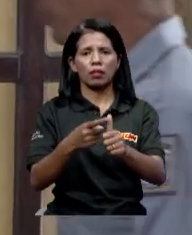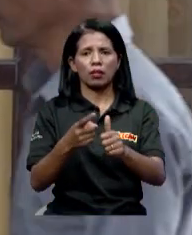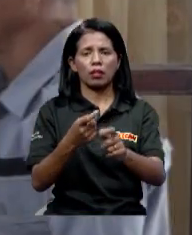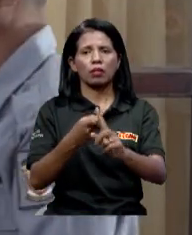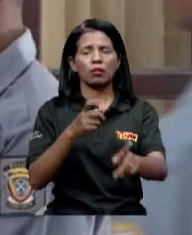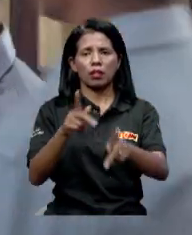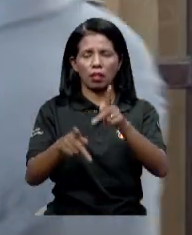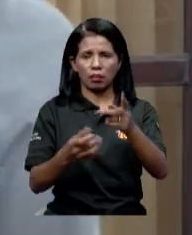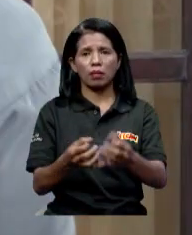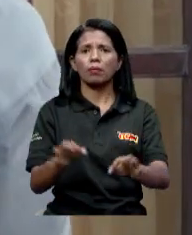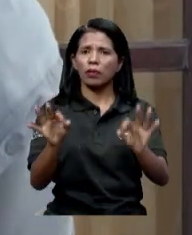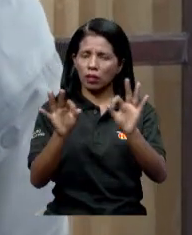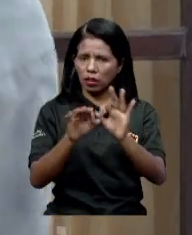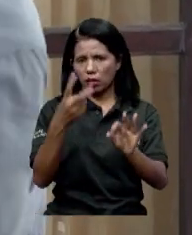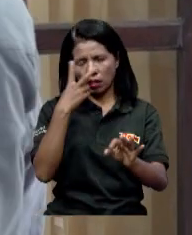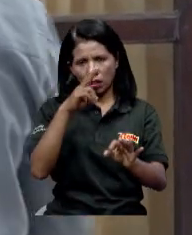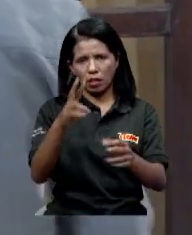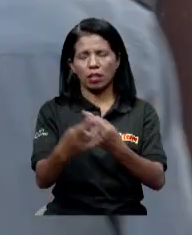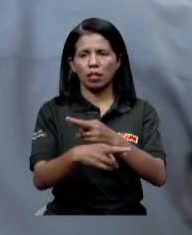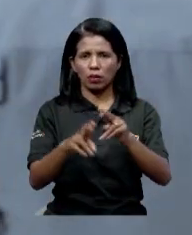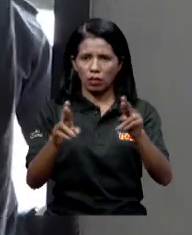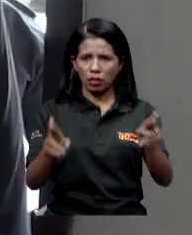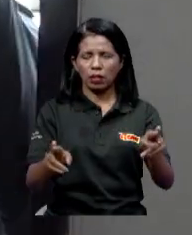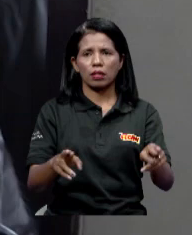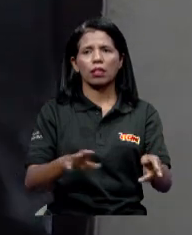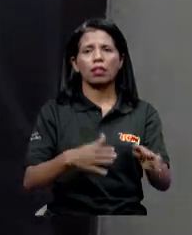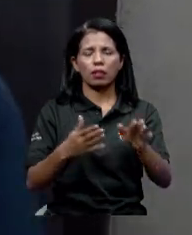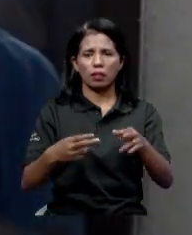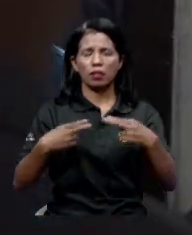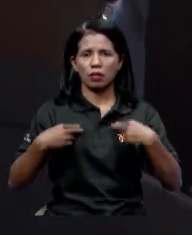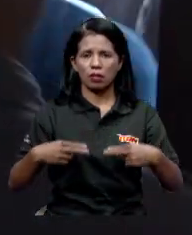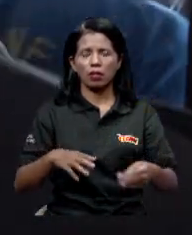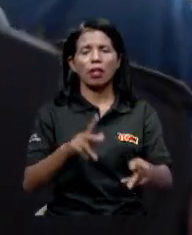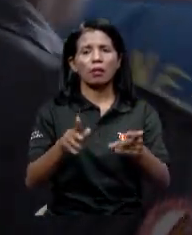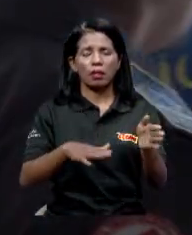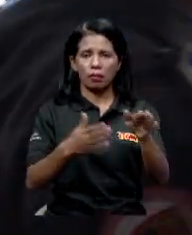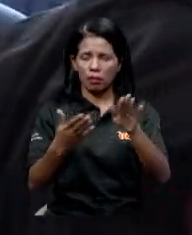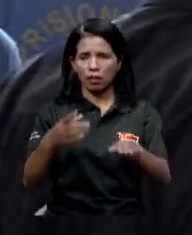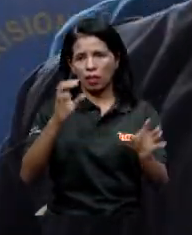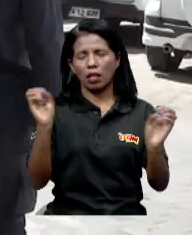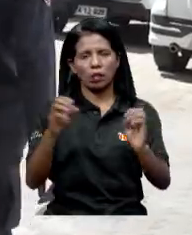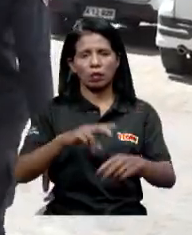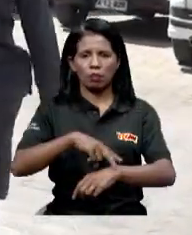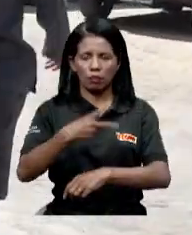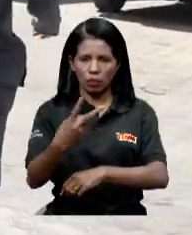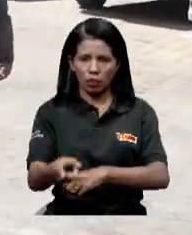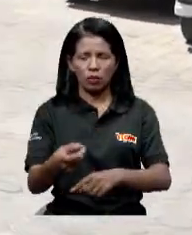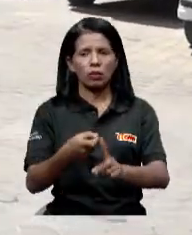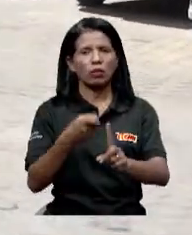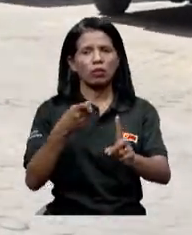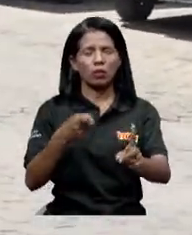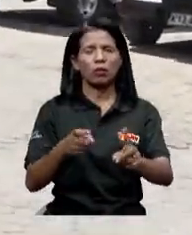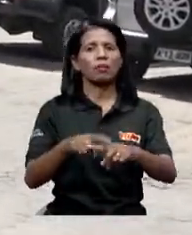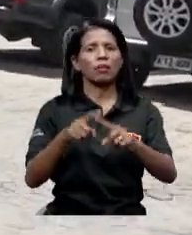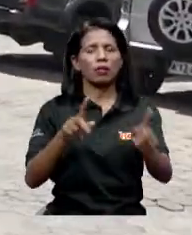sassin principal, no resultado autópsia catac, mate bien Henrique Maia Soares, mate laos mono russi andar, campus um pas, mai